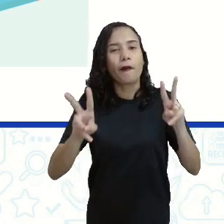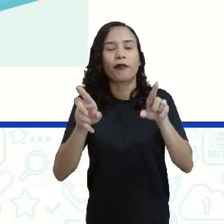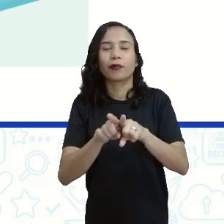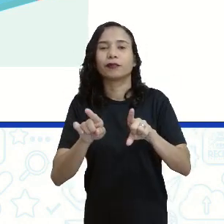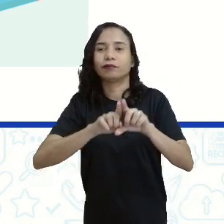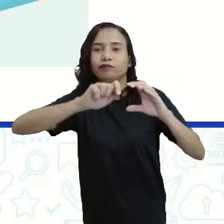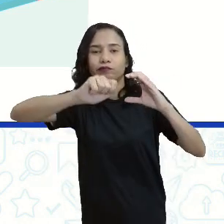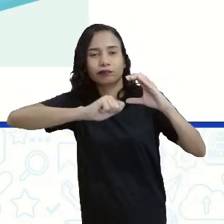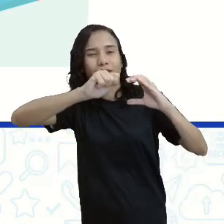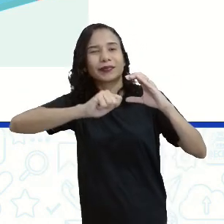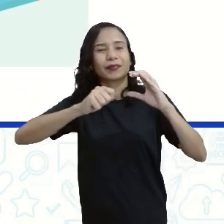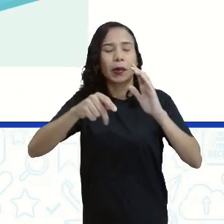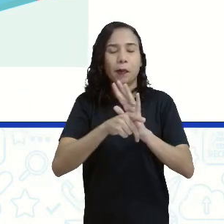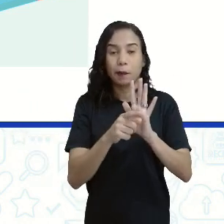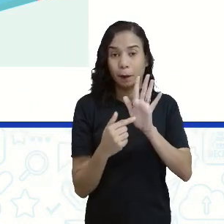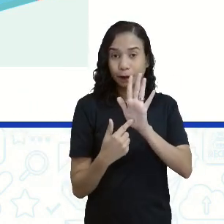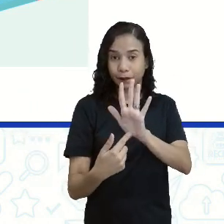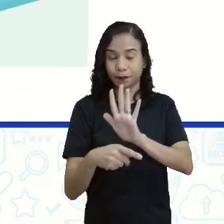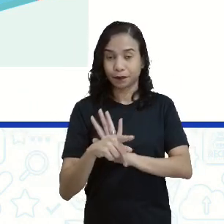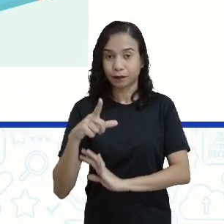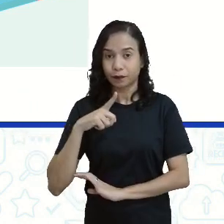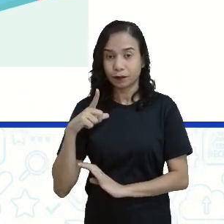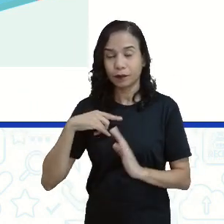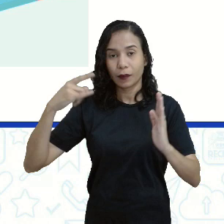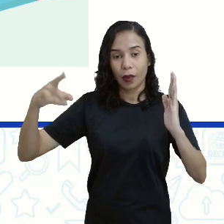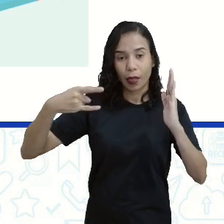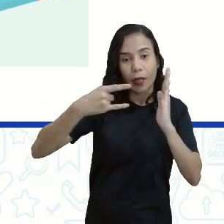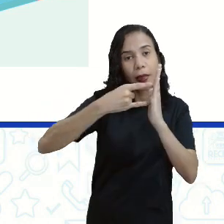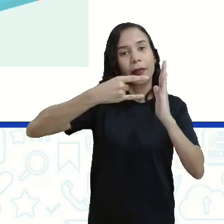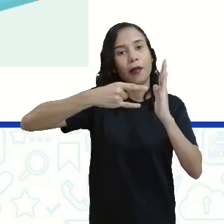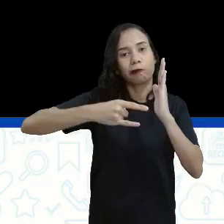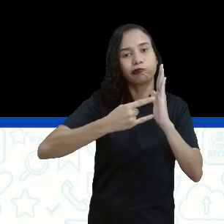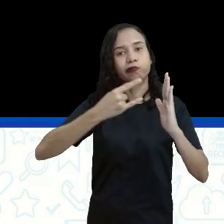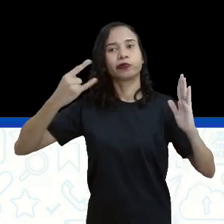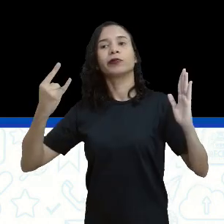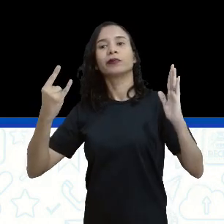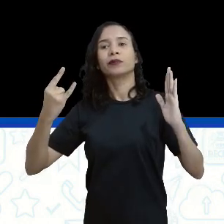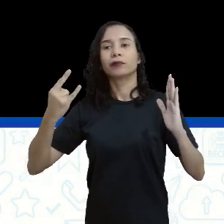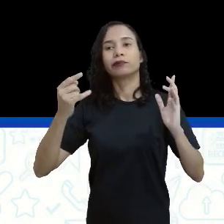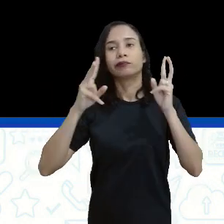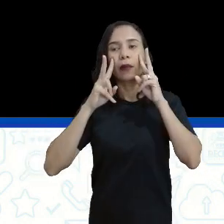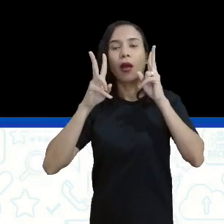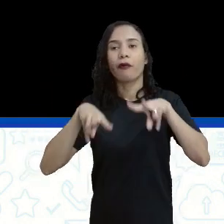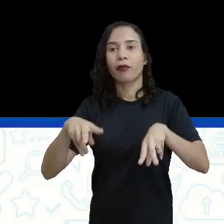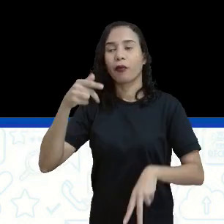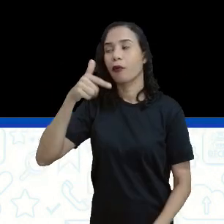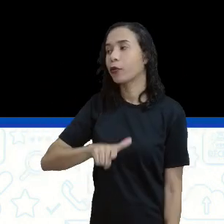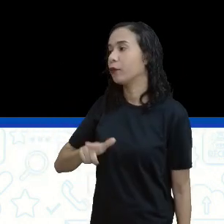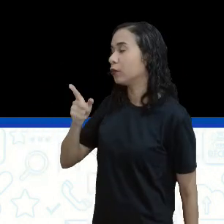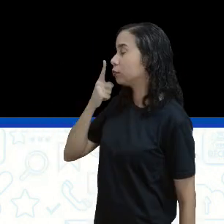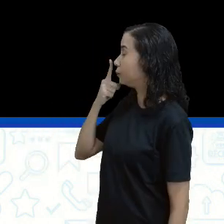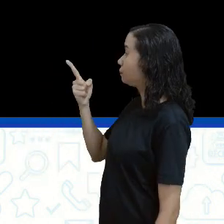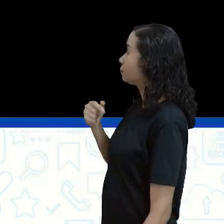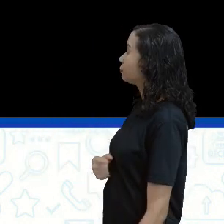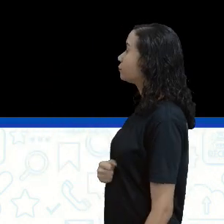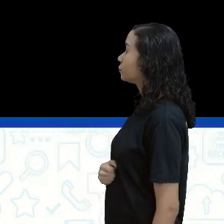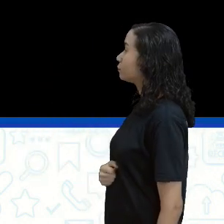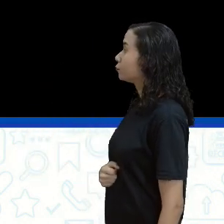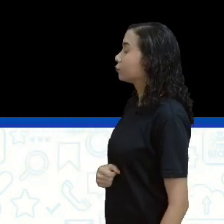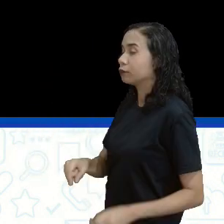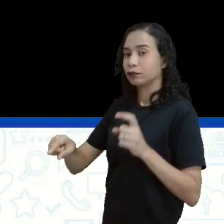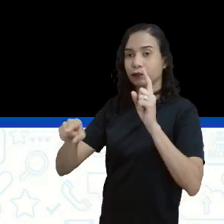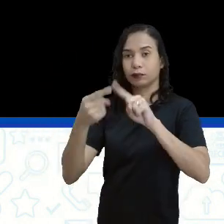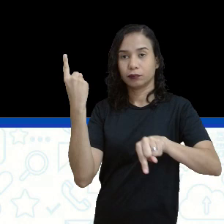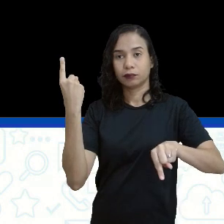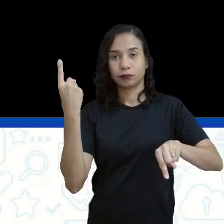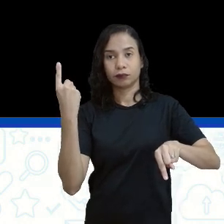vídeo aí, né? Uma representação aí da atração e da repulsão. Posso até mostrar novamente, olha só. A